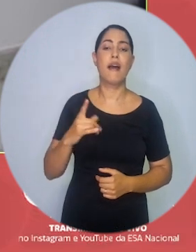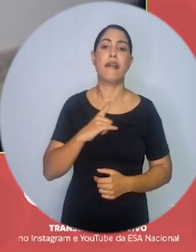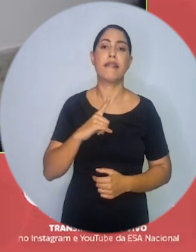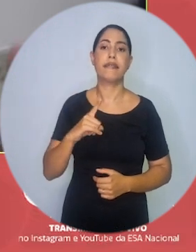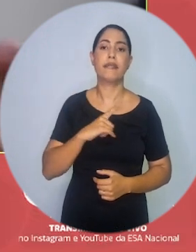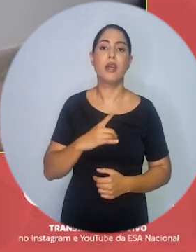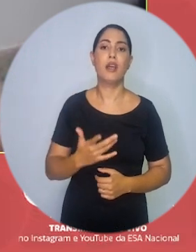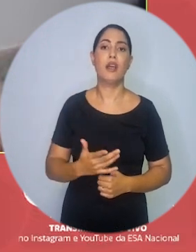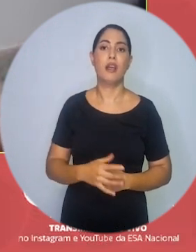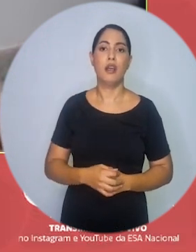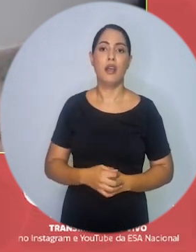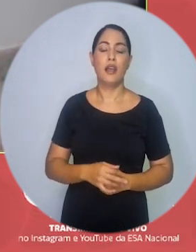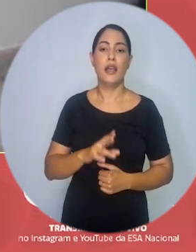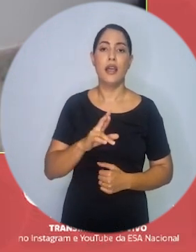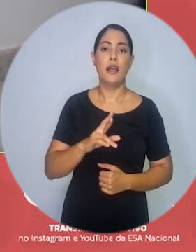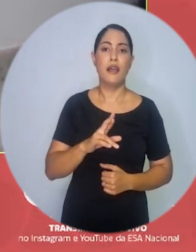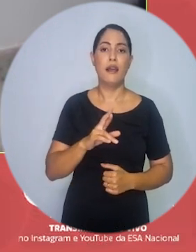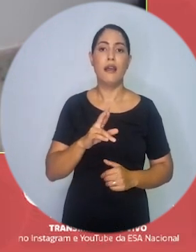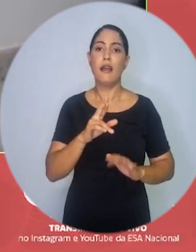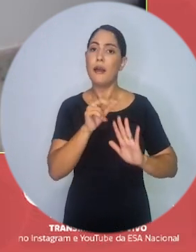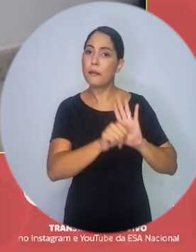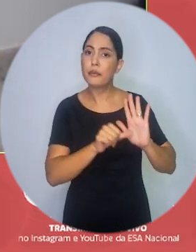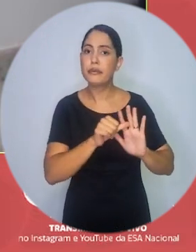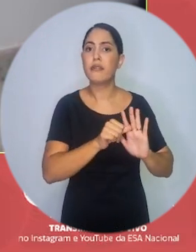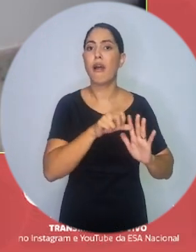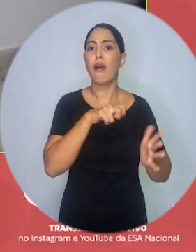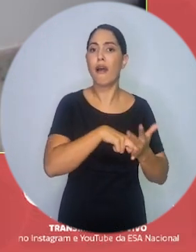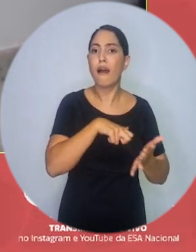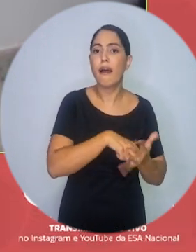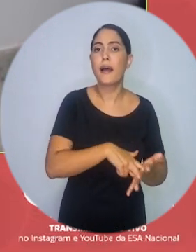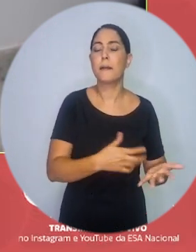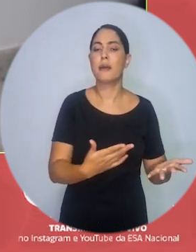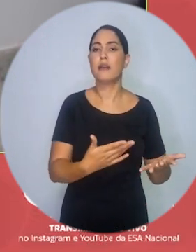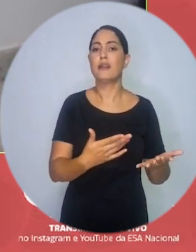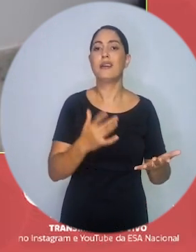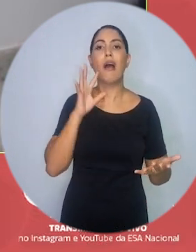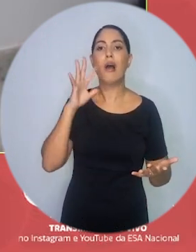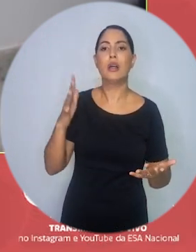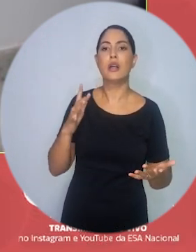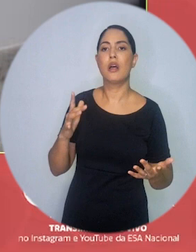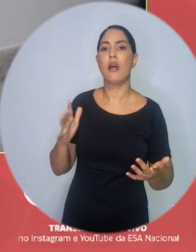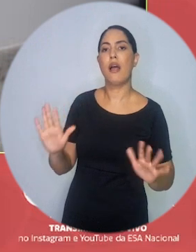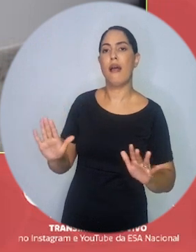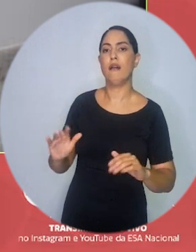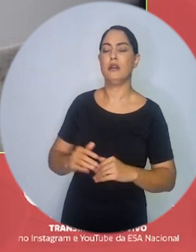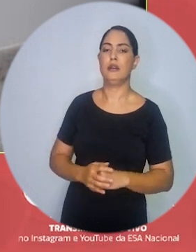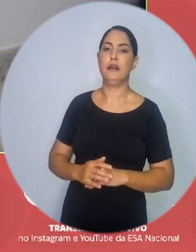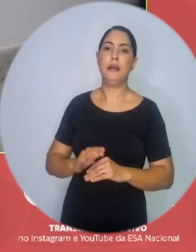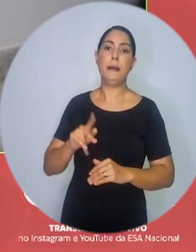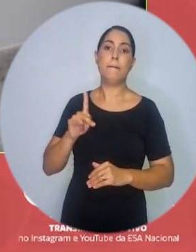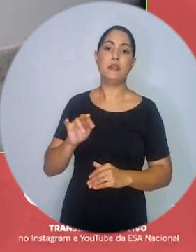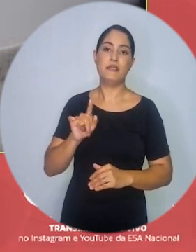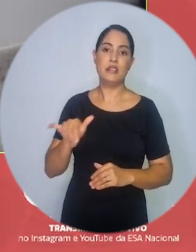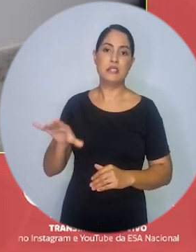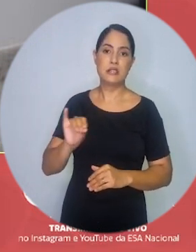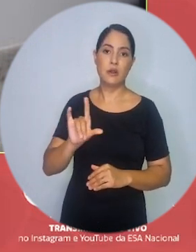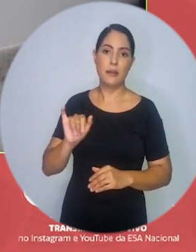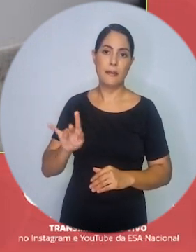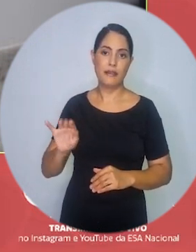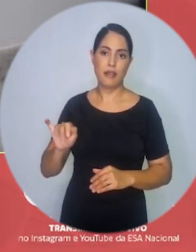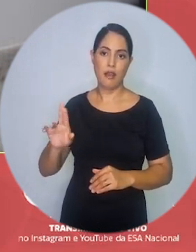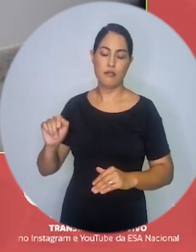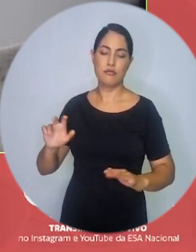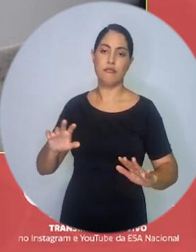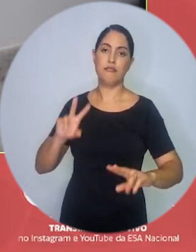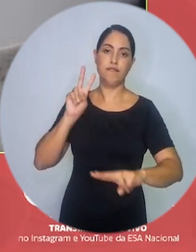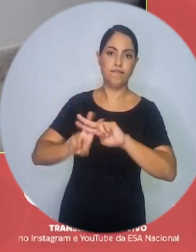a reforma. E aí, essas penas foram substituídas em alguns crimes pela privação de liberdade. Numa primeira